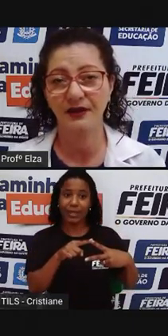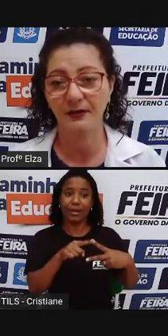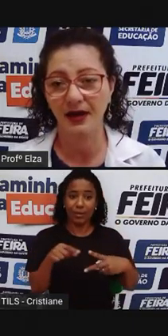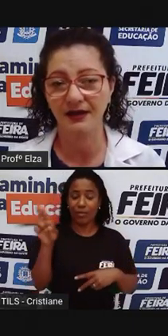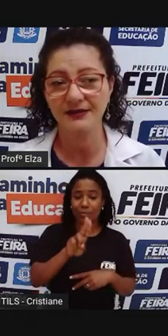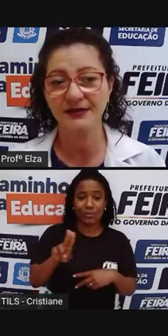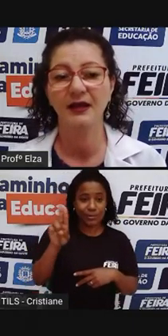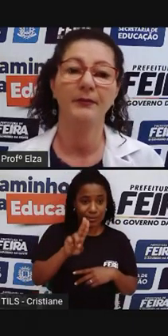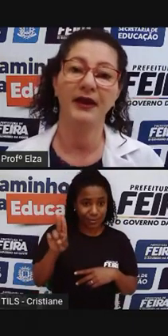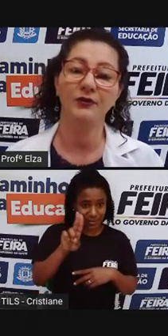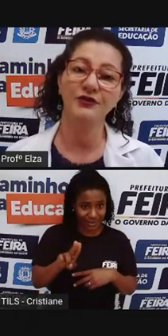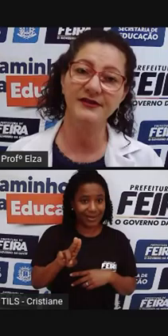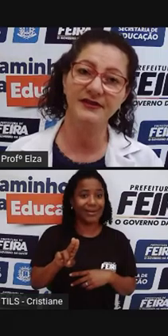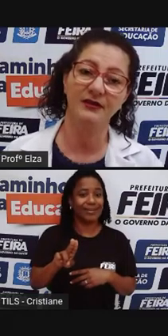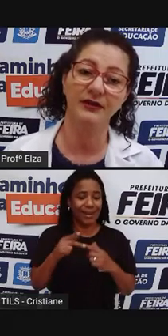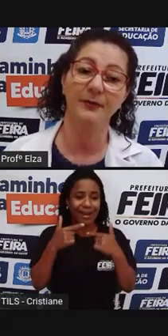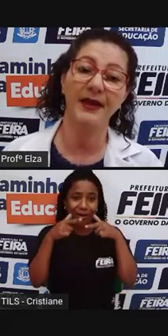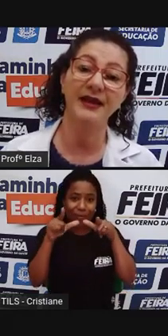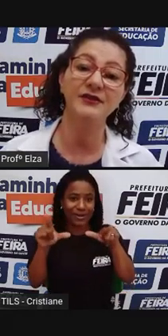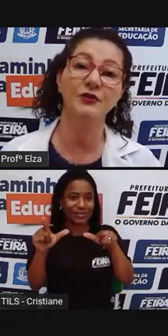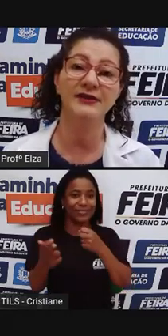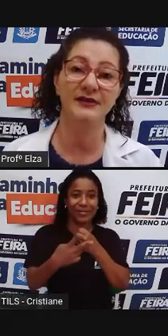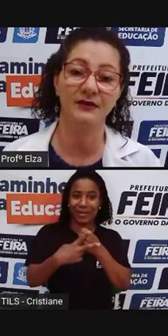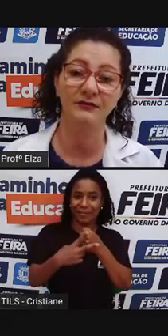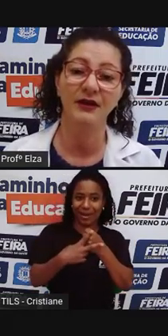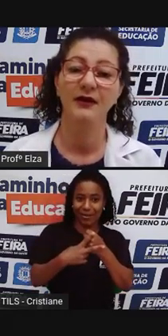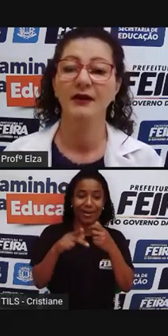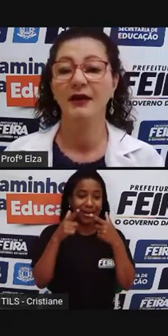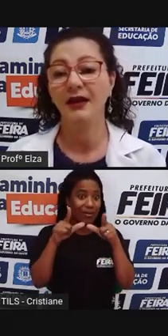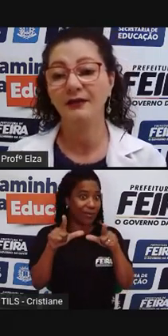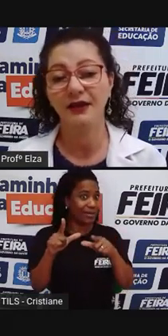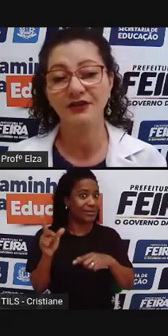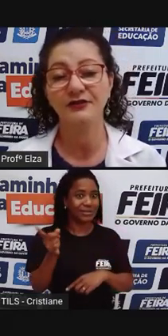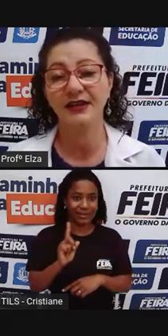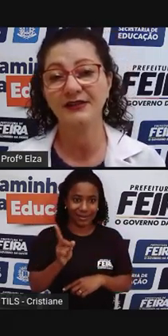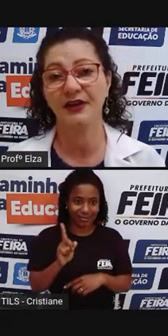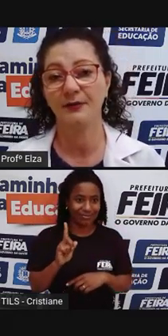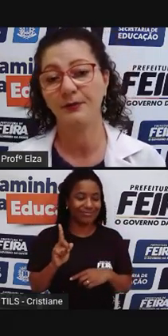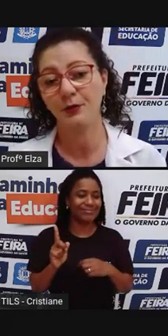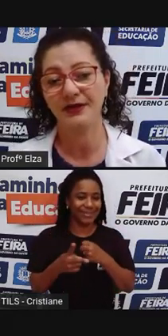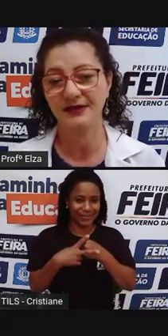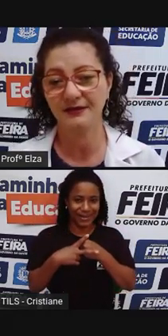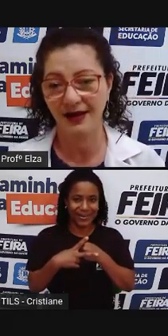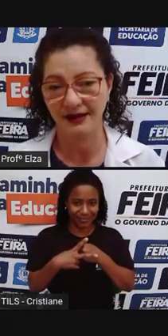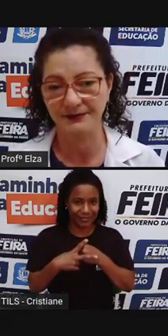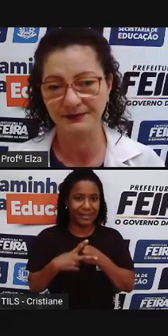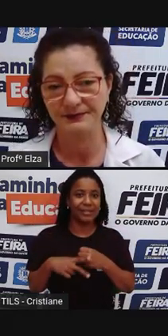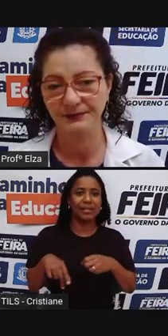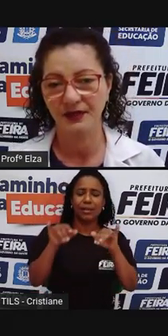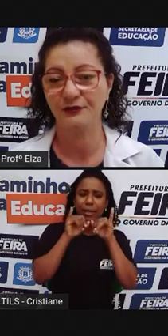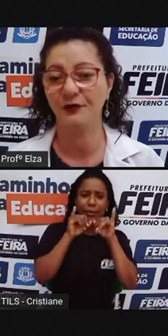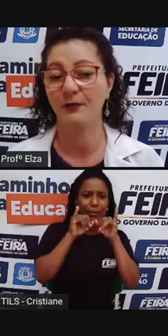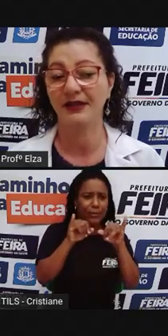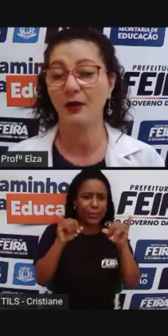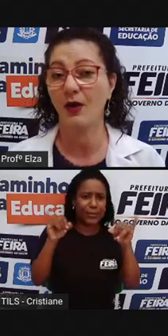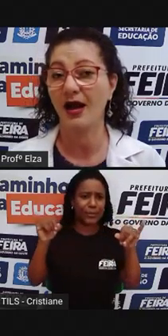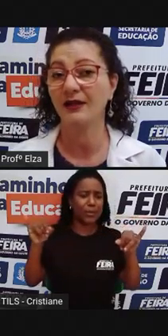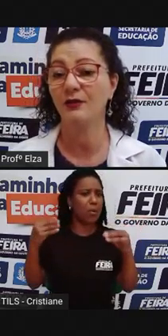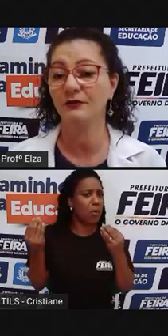e não verbais para a construção da persuasão em textos da esfera publicitária, de